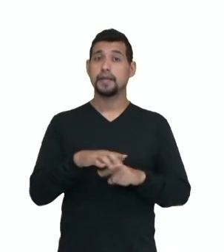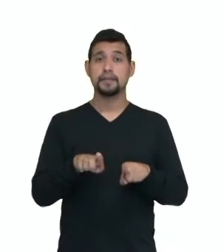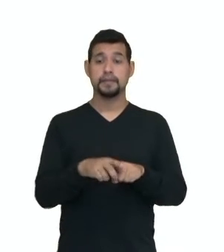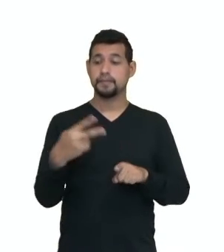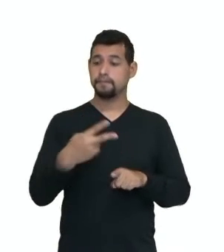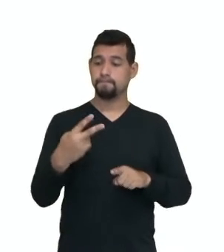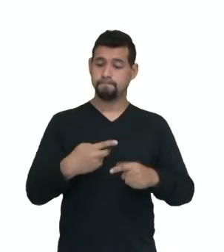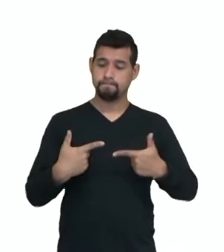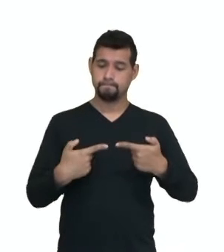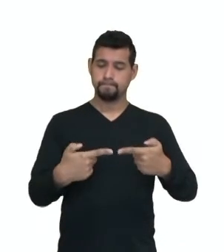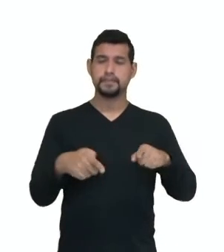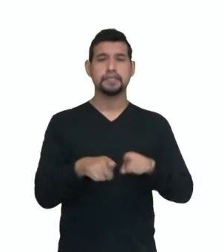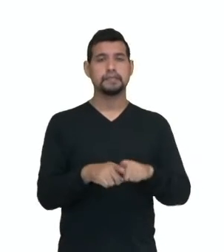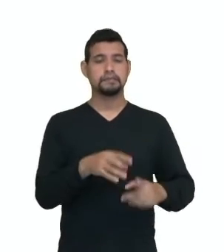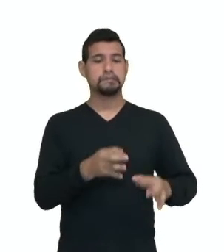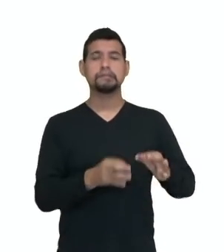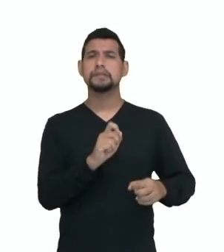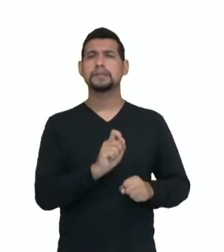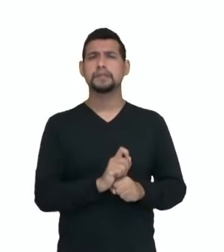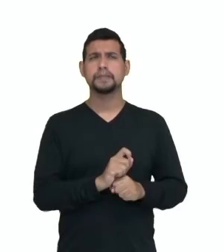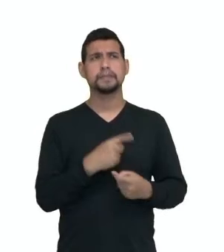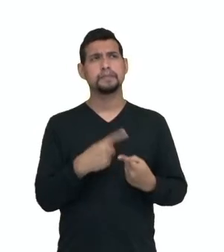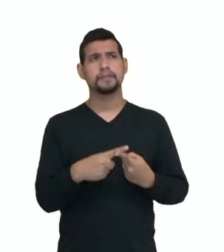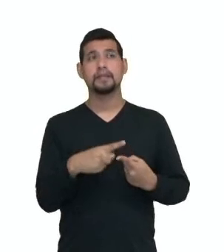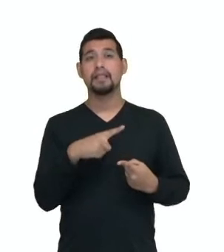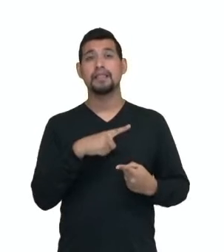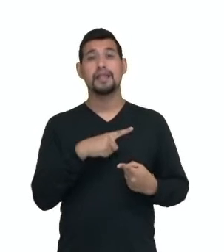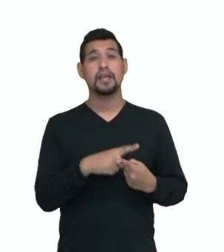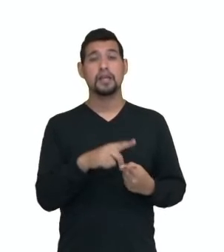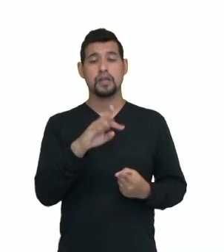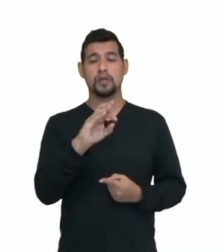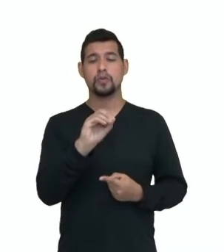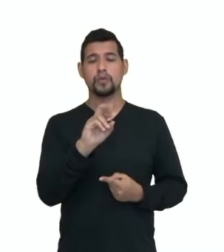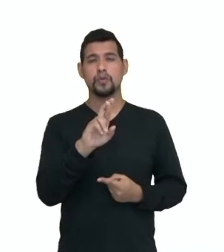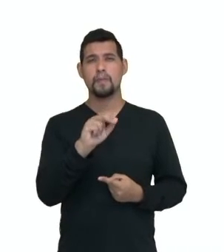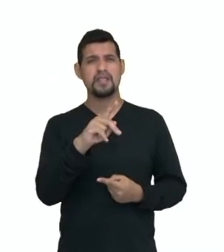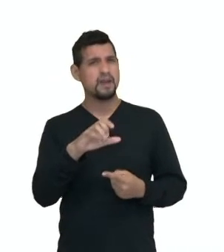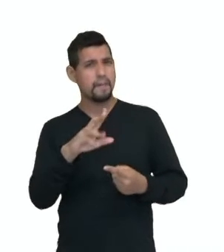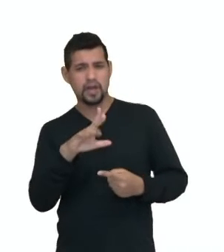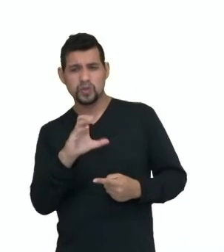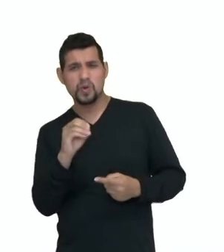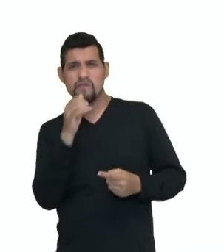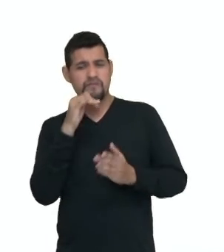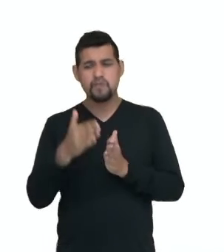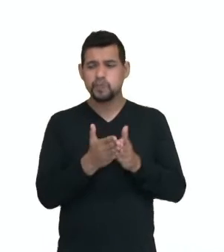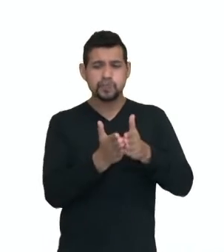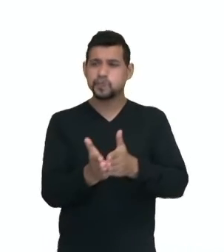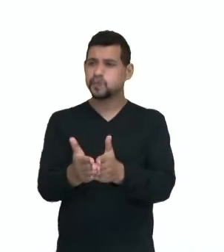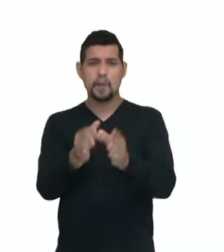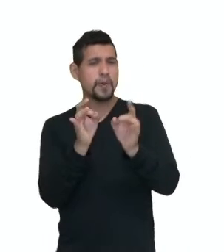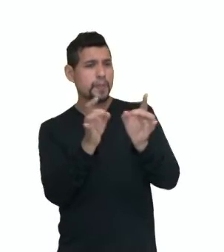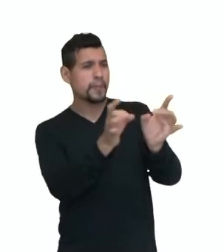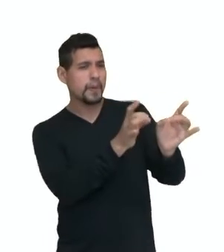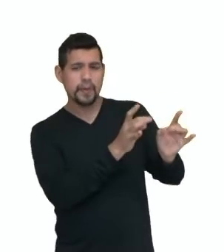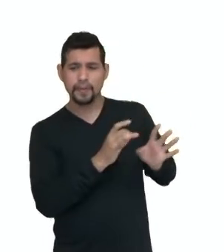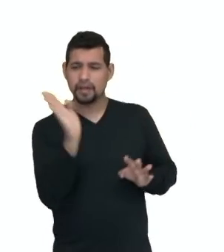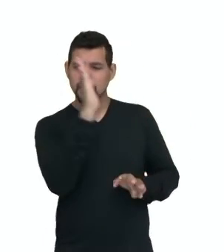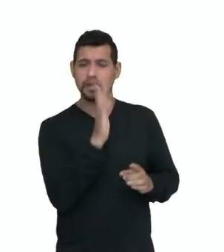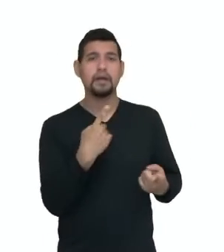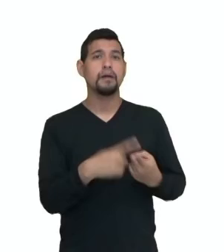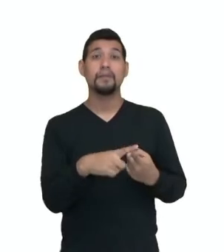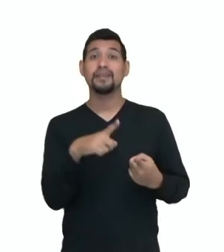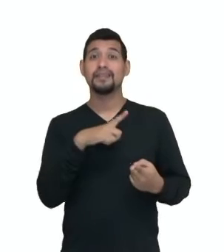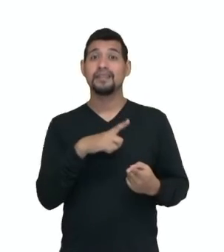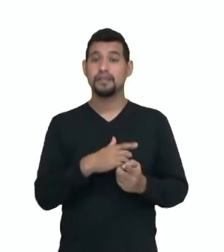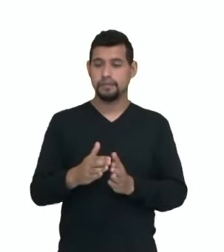Guerra Mundial, justamente devido ao torpedeamento de navios comerciais brasileiros por parte